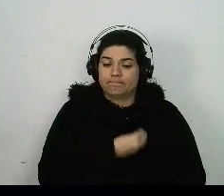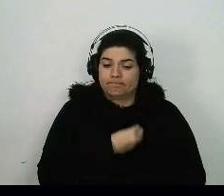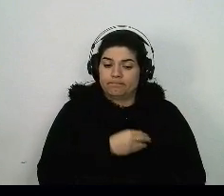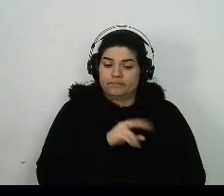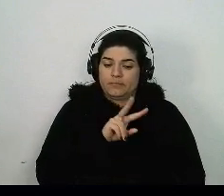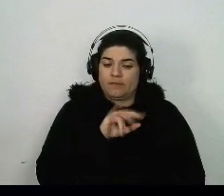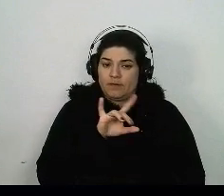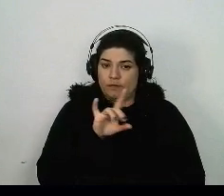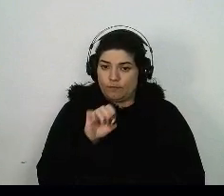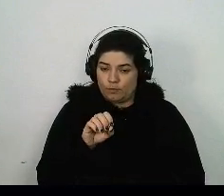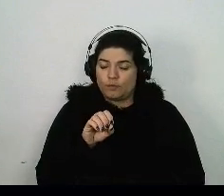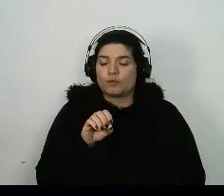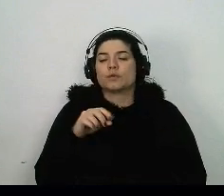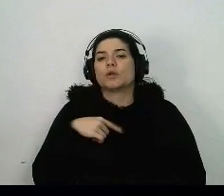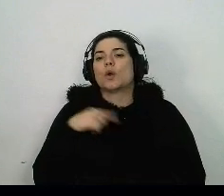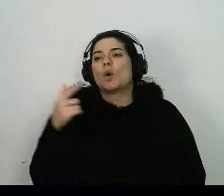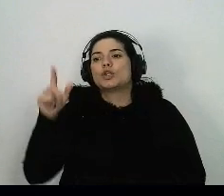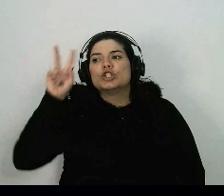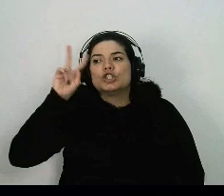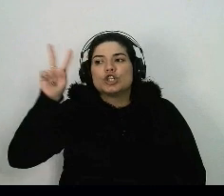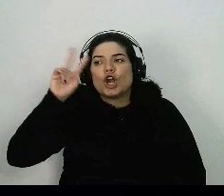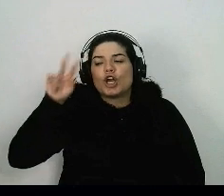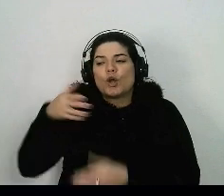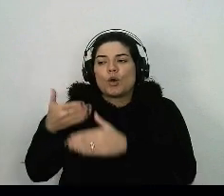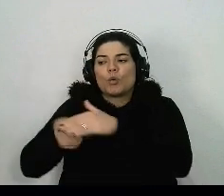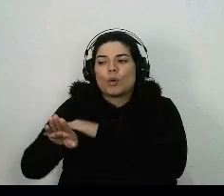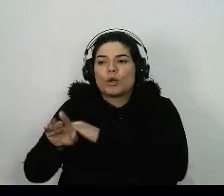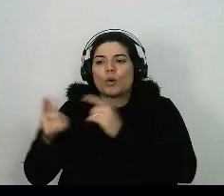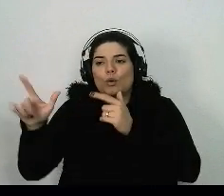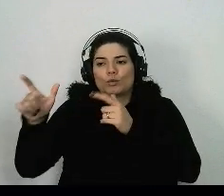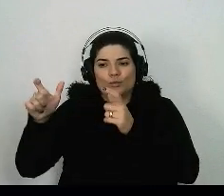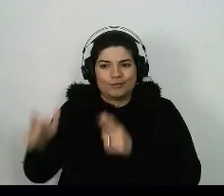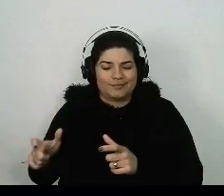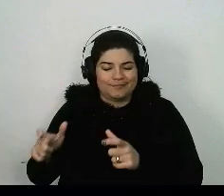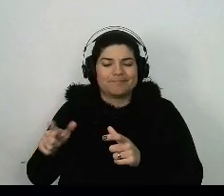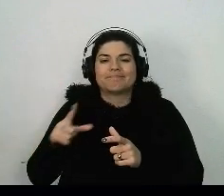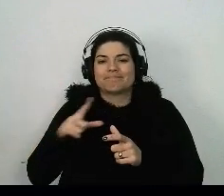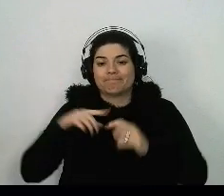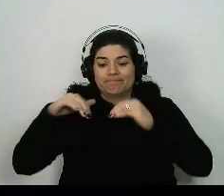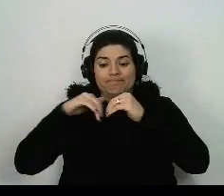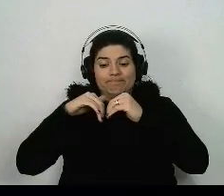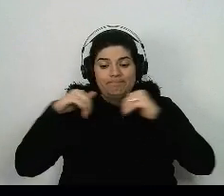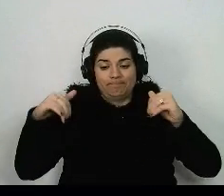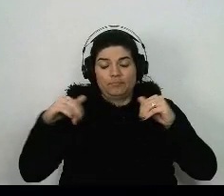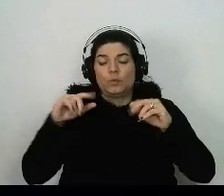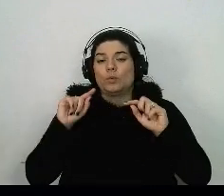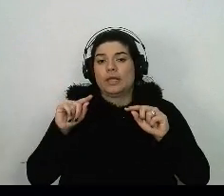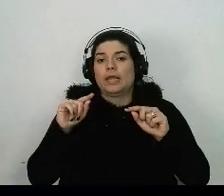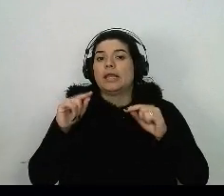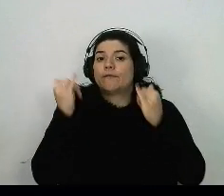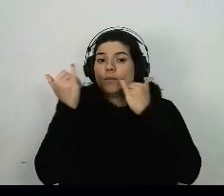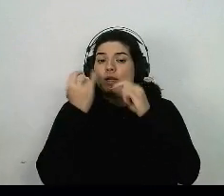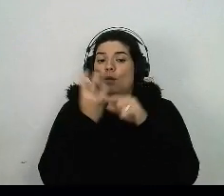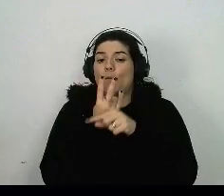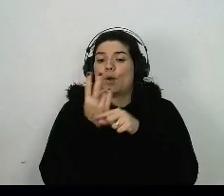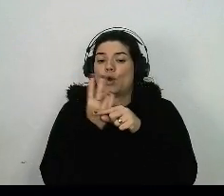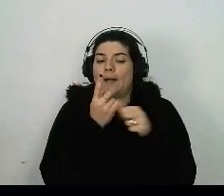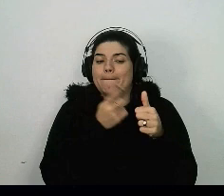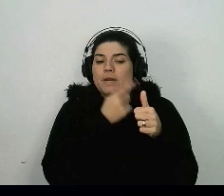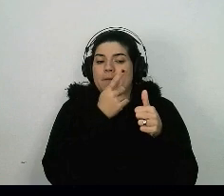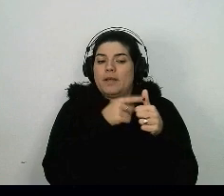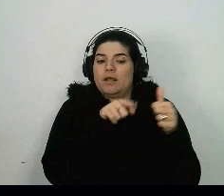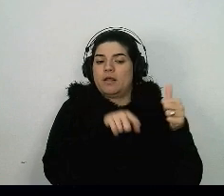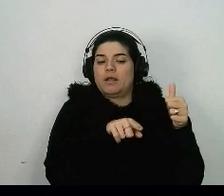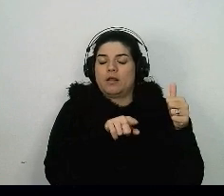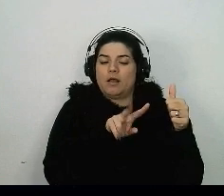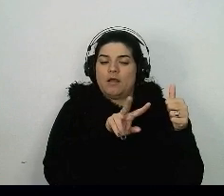seus armazenamentos históricos em outras collections. Então, você faz o quê? Você sempre vai buscar informação nessa primeira viva. E quando